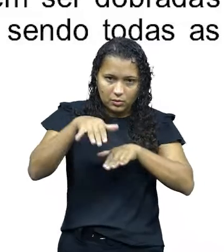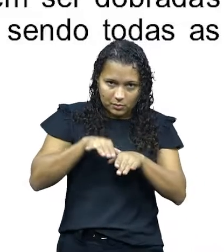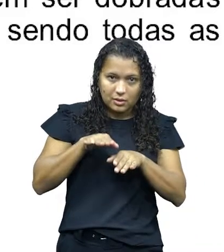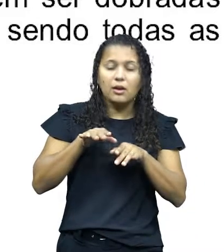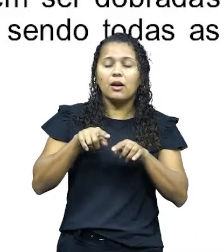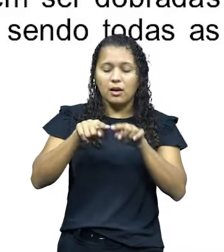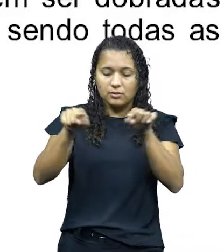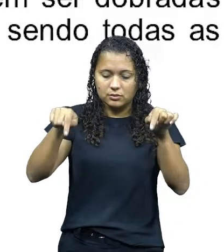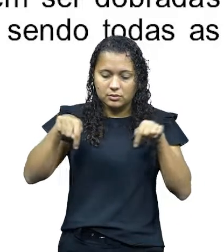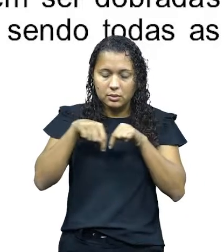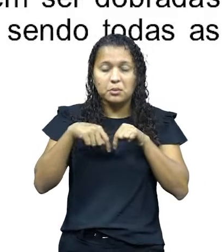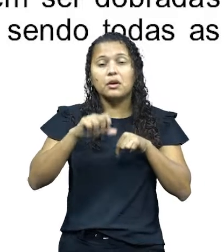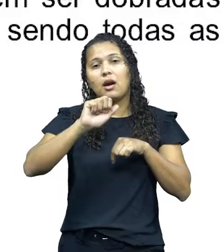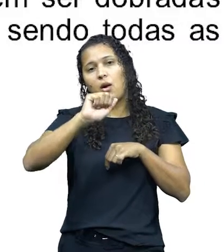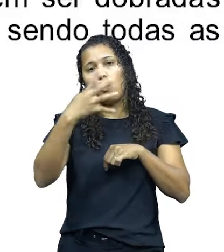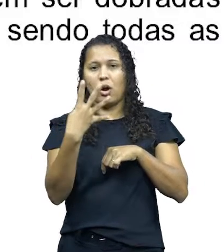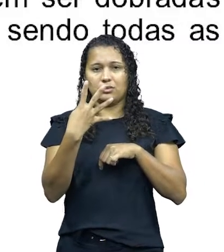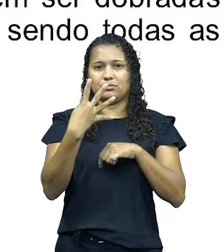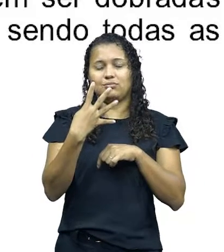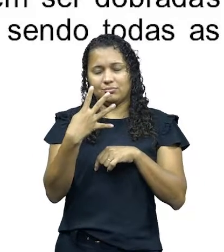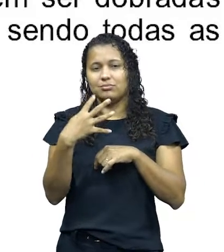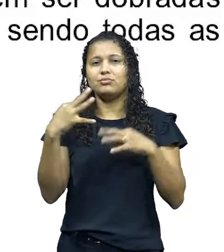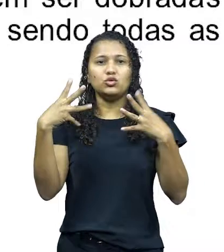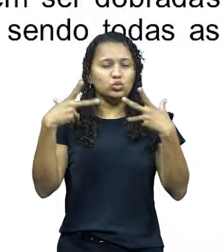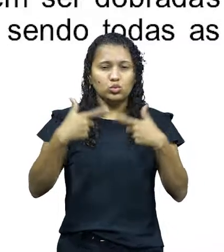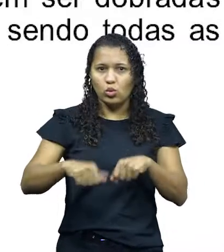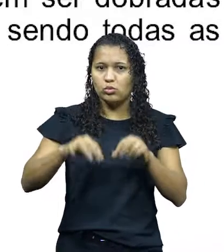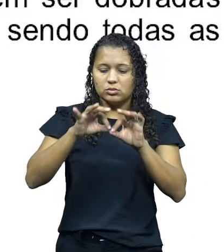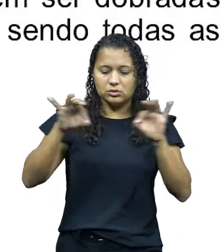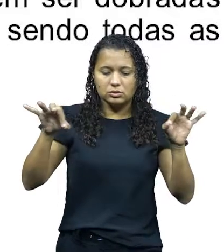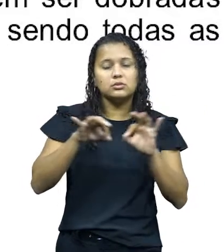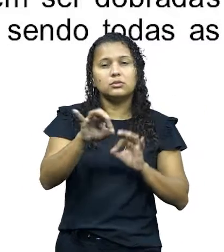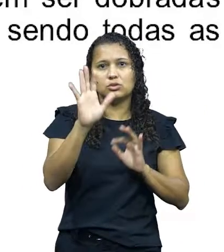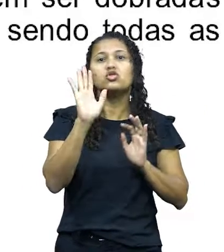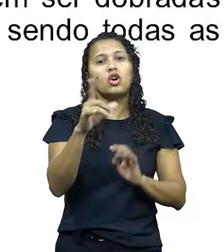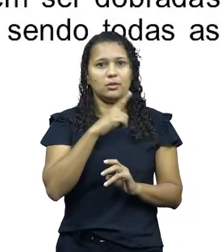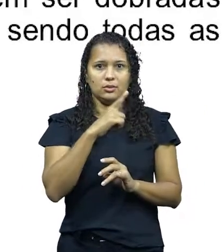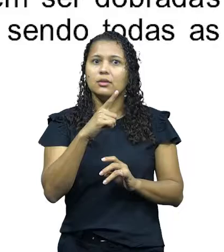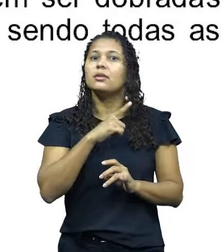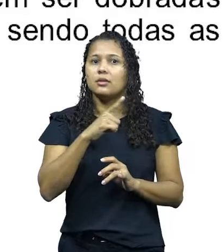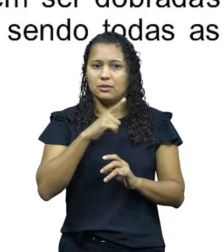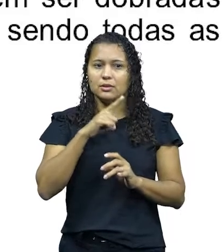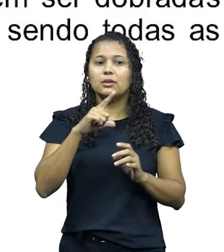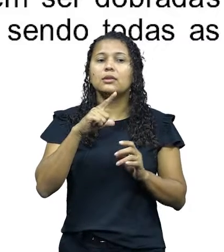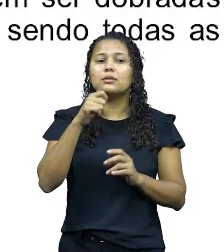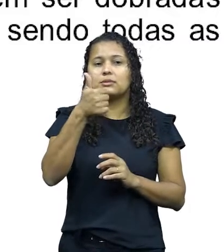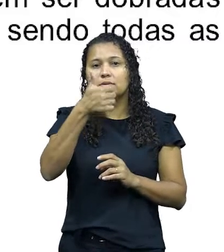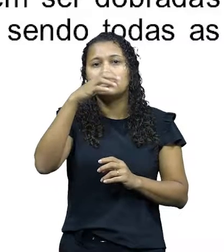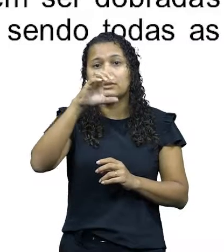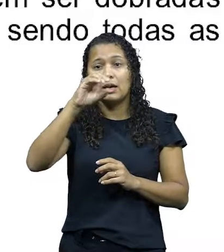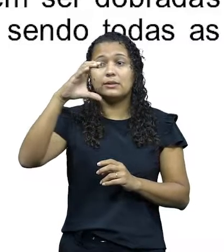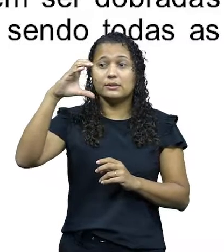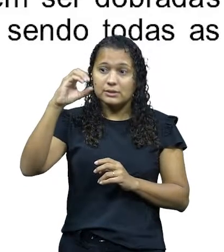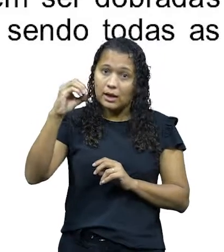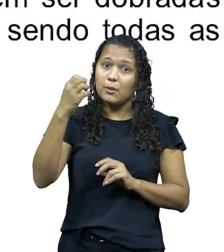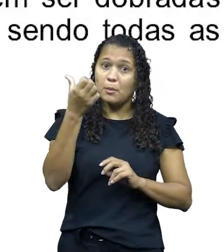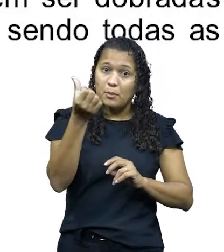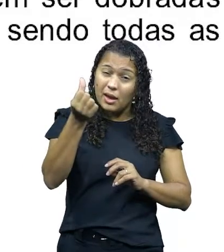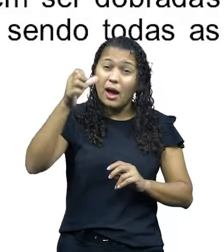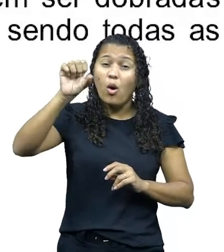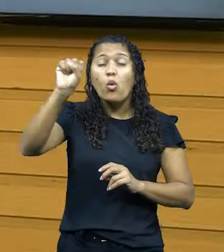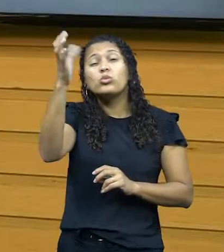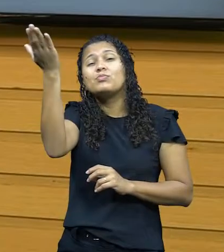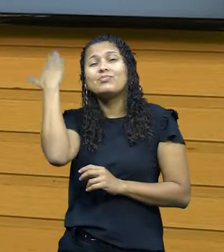finalizar no formato A4, né, sendo todas dimensões já definidas pela NBR 10068, que conversamos em nossas aulas